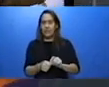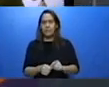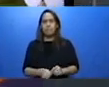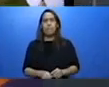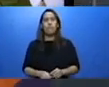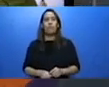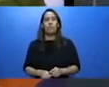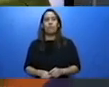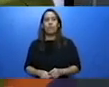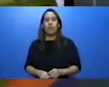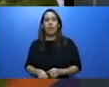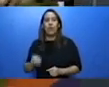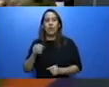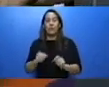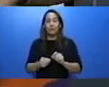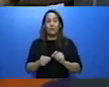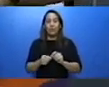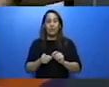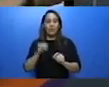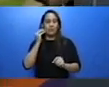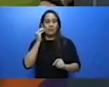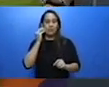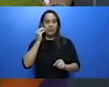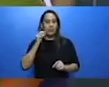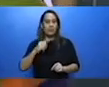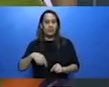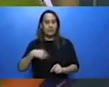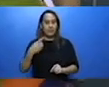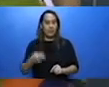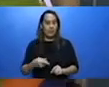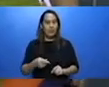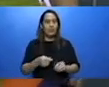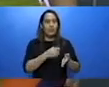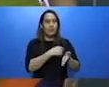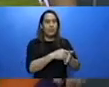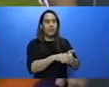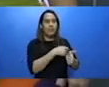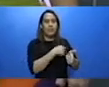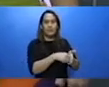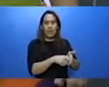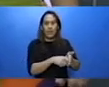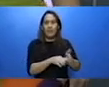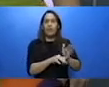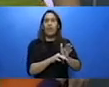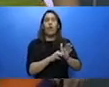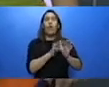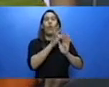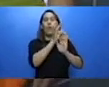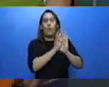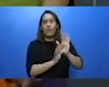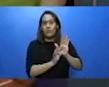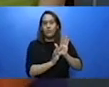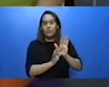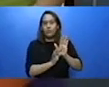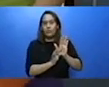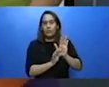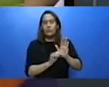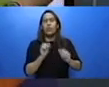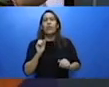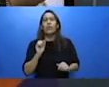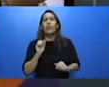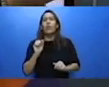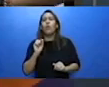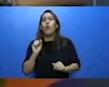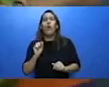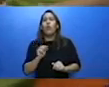lá, faz os experimentos e depois a gente precisa fazer um texto, um registro. Que tipo de